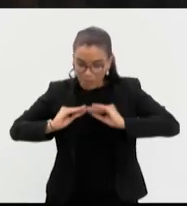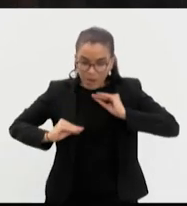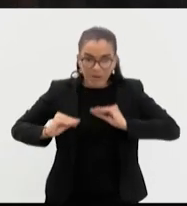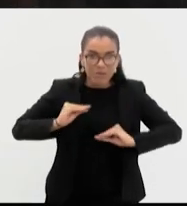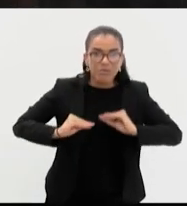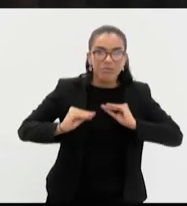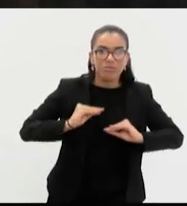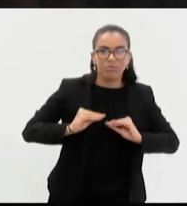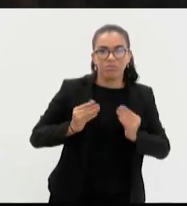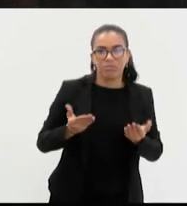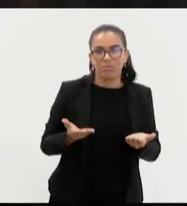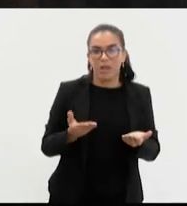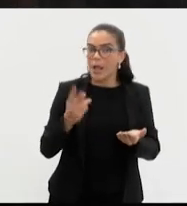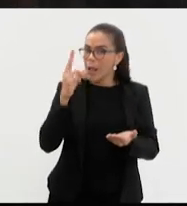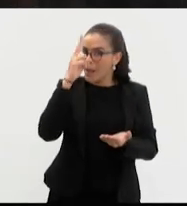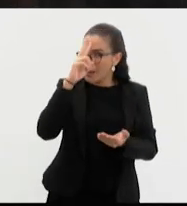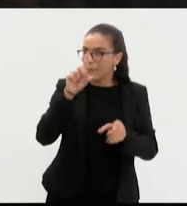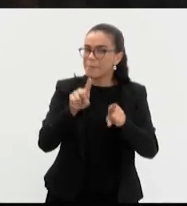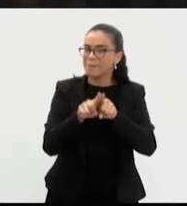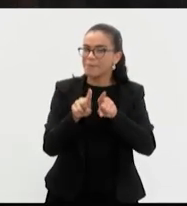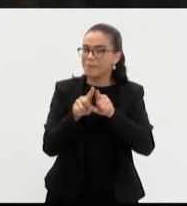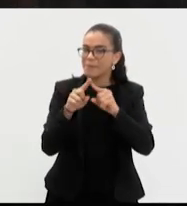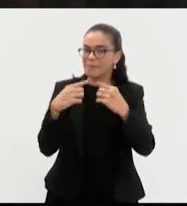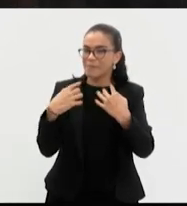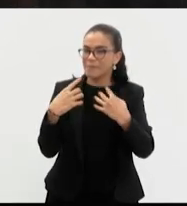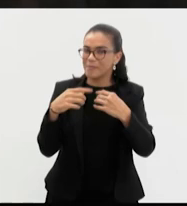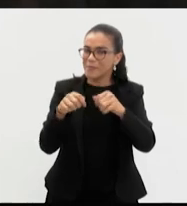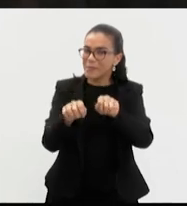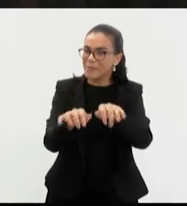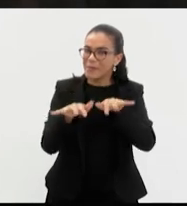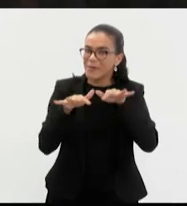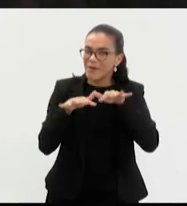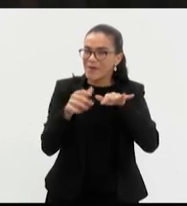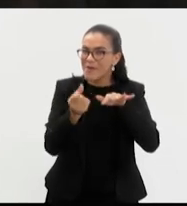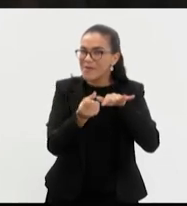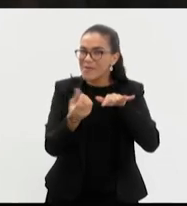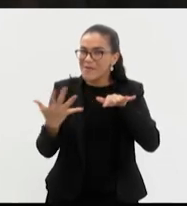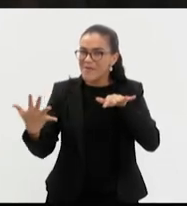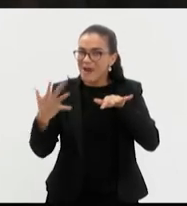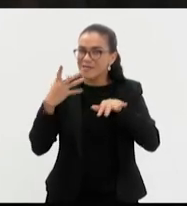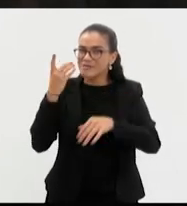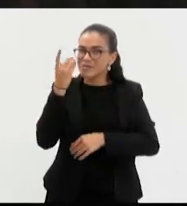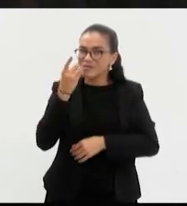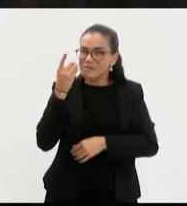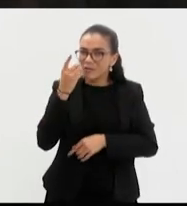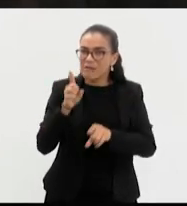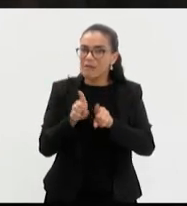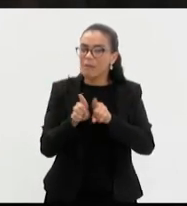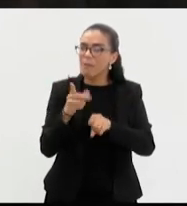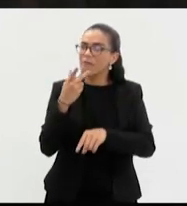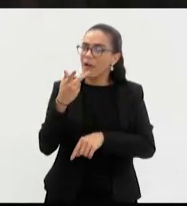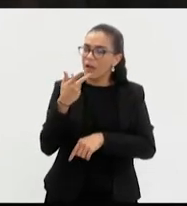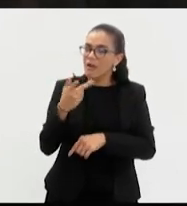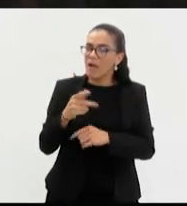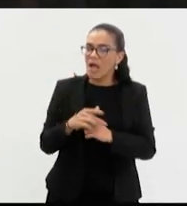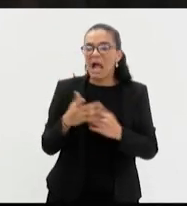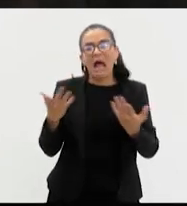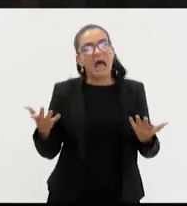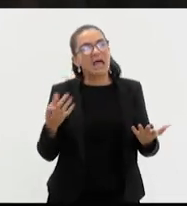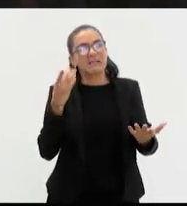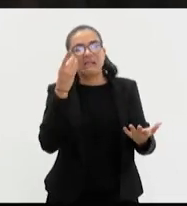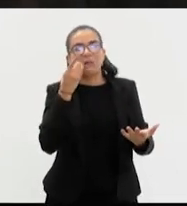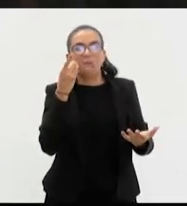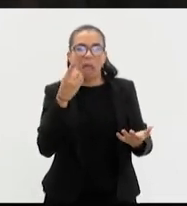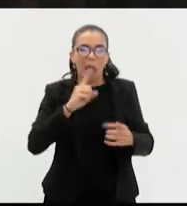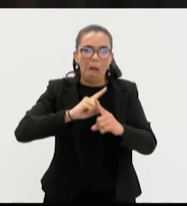Val porque eu me lembro aqui nos plenários uma série de parlamentares diz assim Deputado Senor